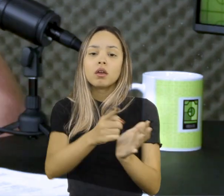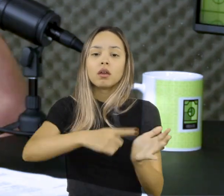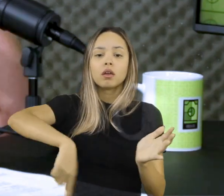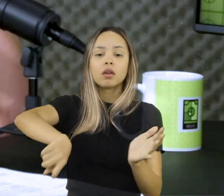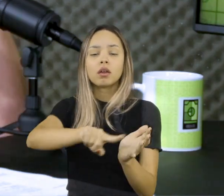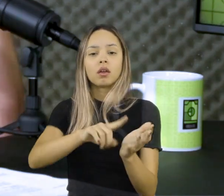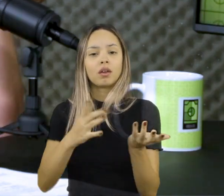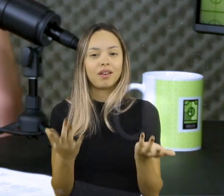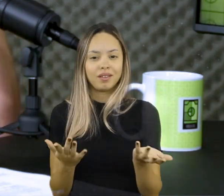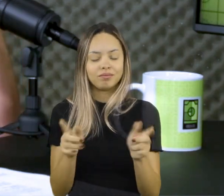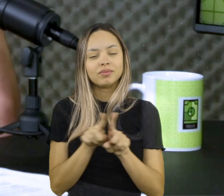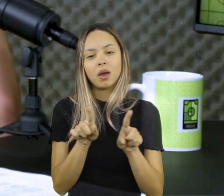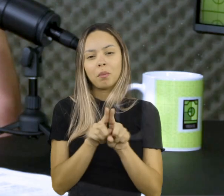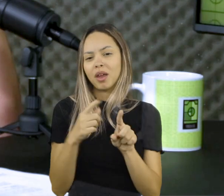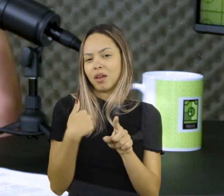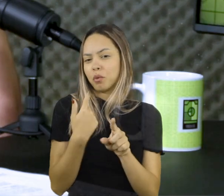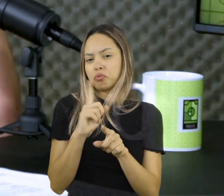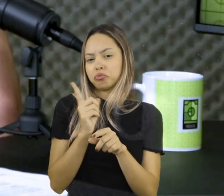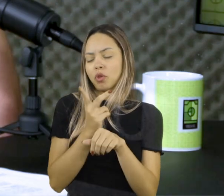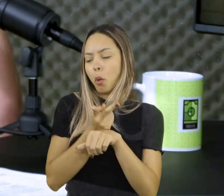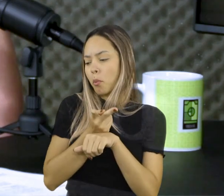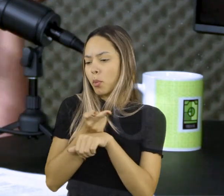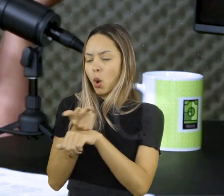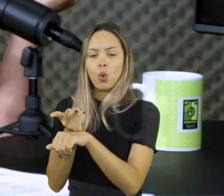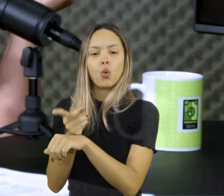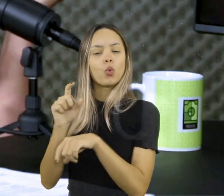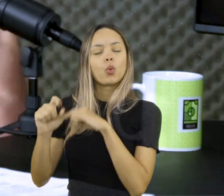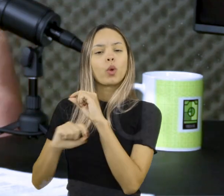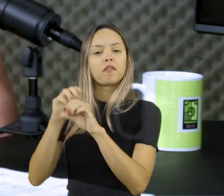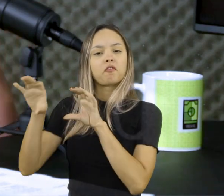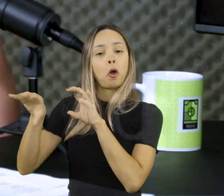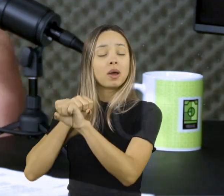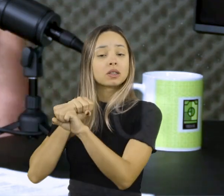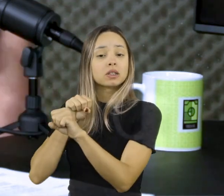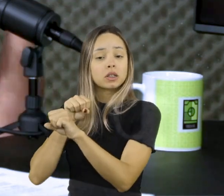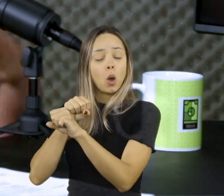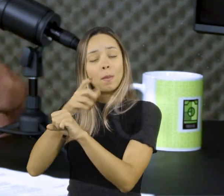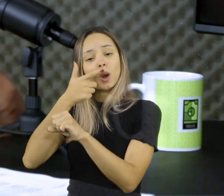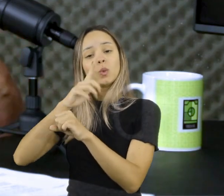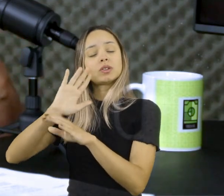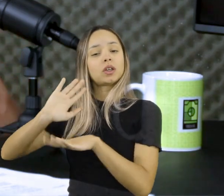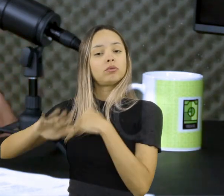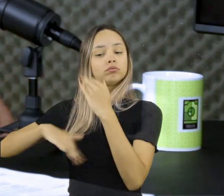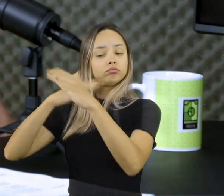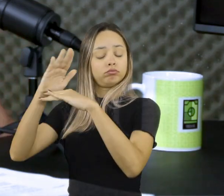não busco a formação e quando eu não